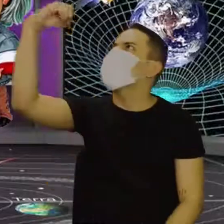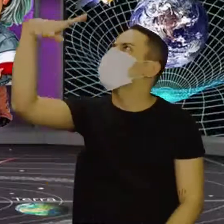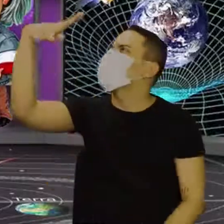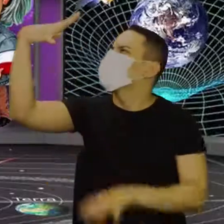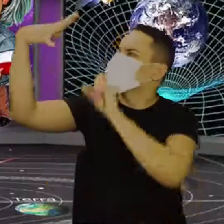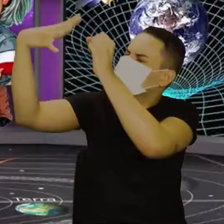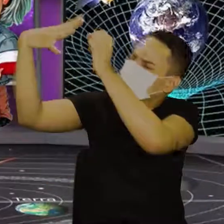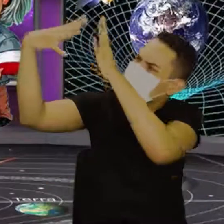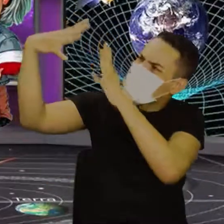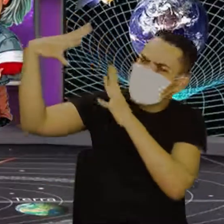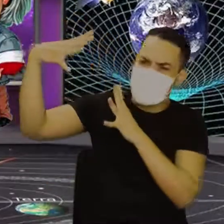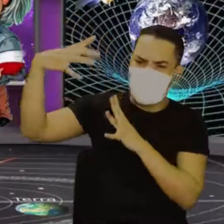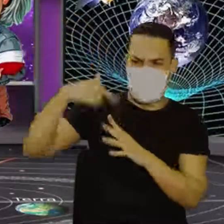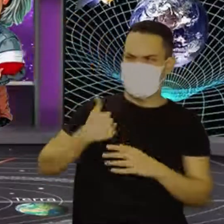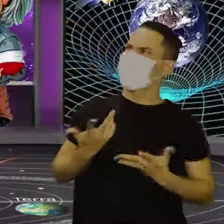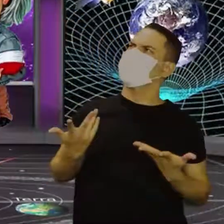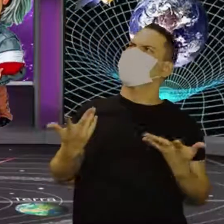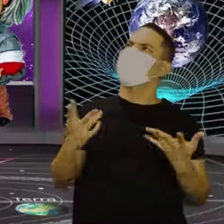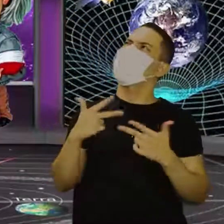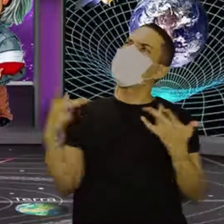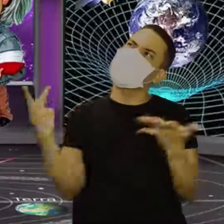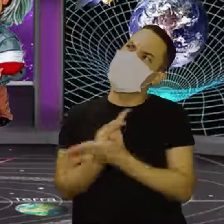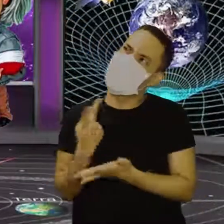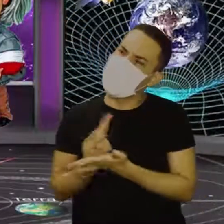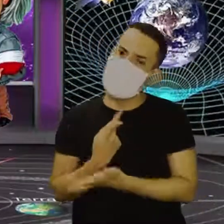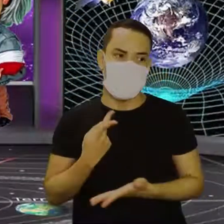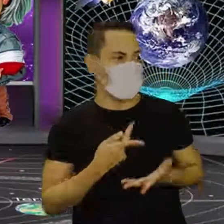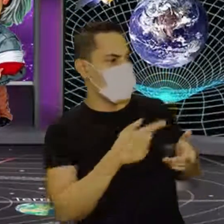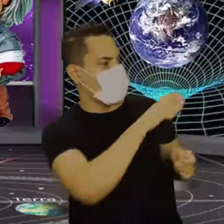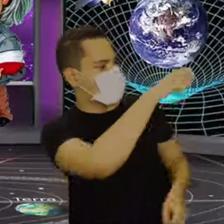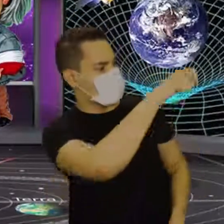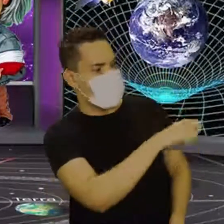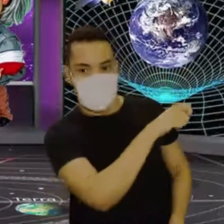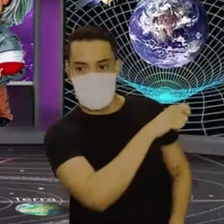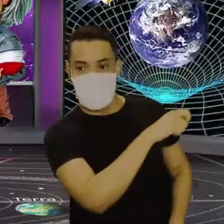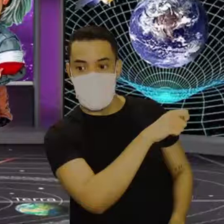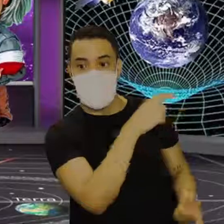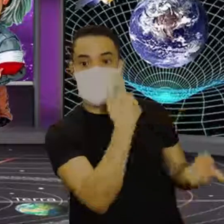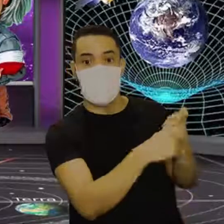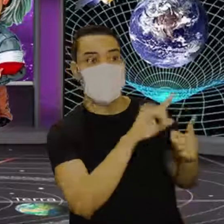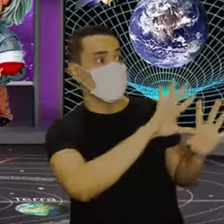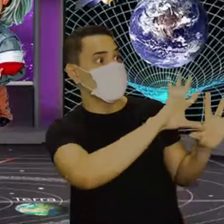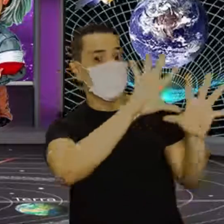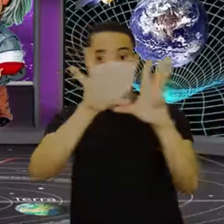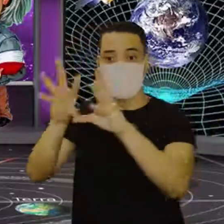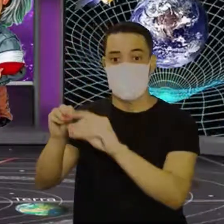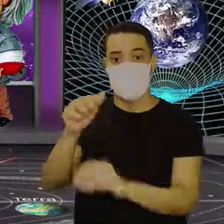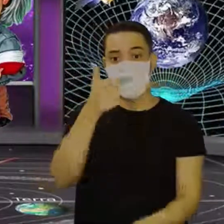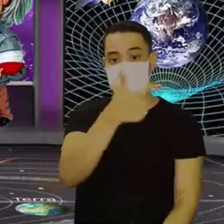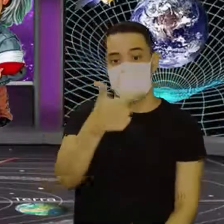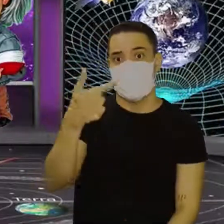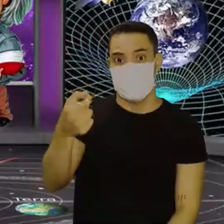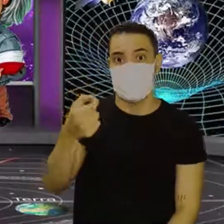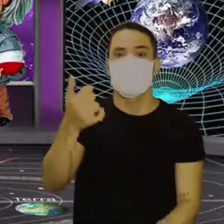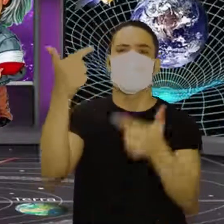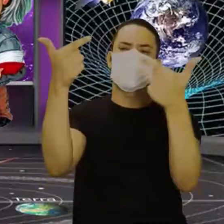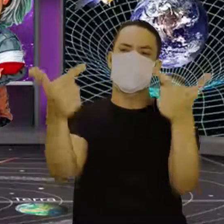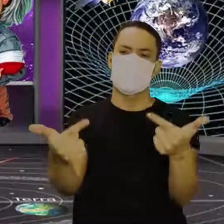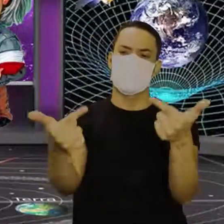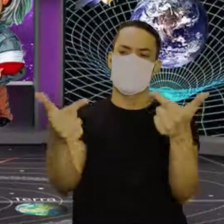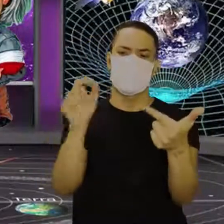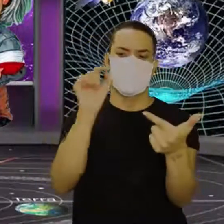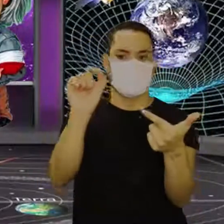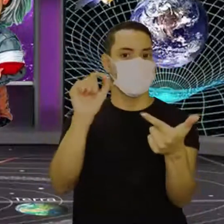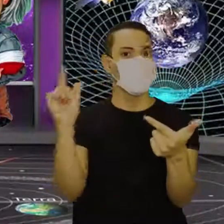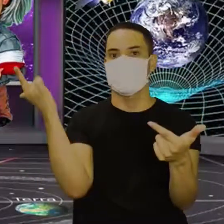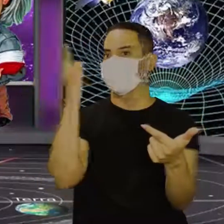alguma coisa errada. Eu já fui, desliguei lá o disjuntor. Por quê? Estava tudo 220. A sorte que eu acho que não